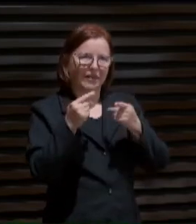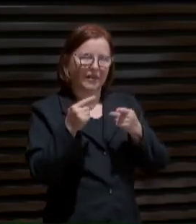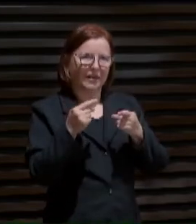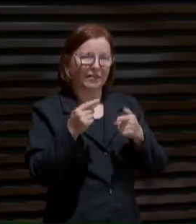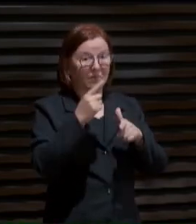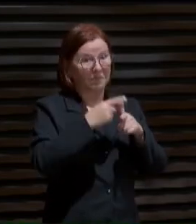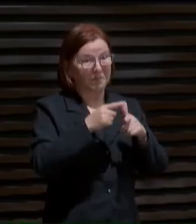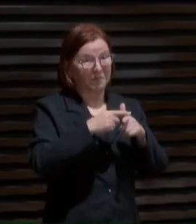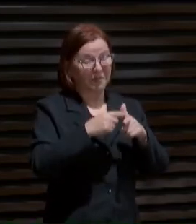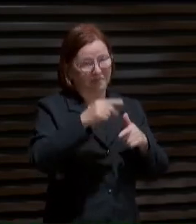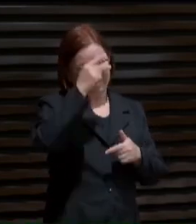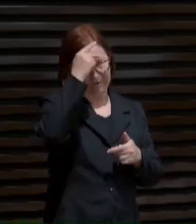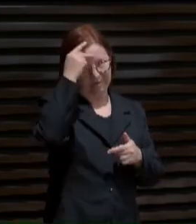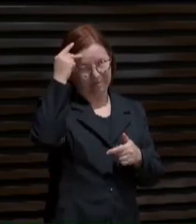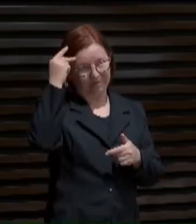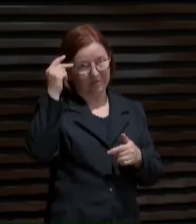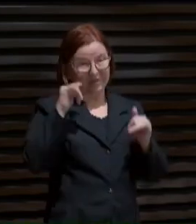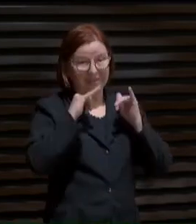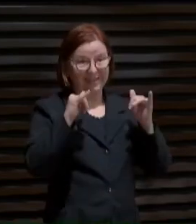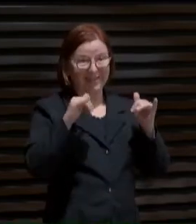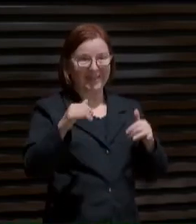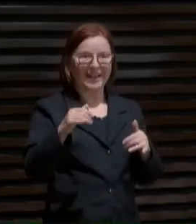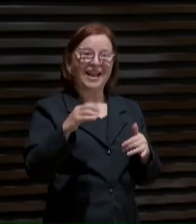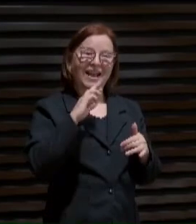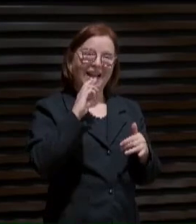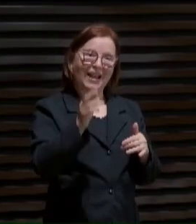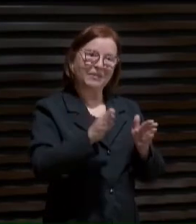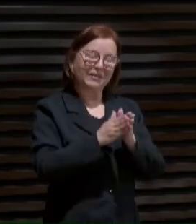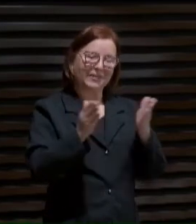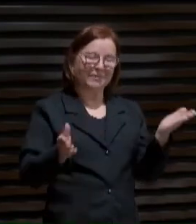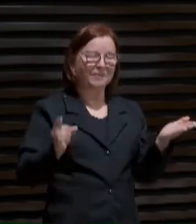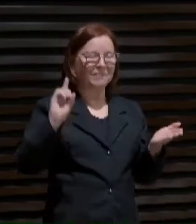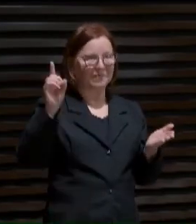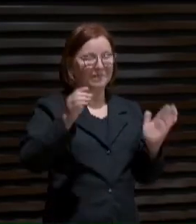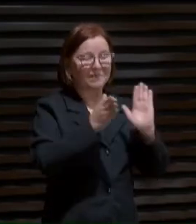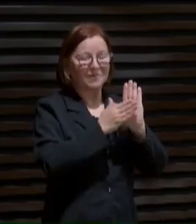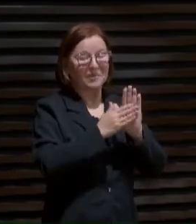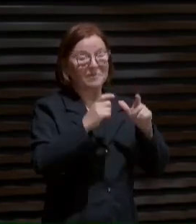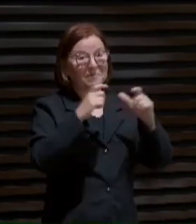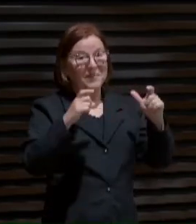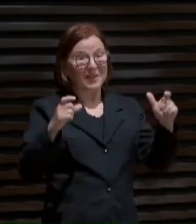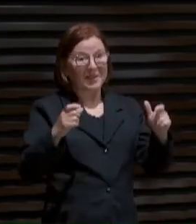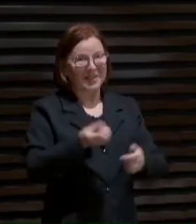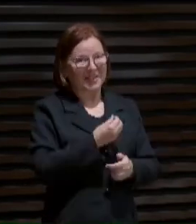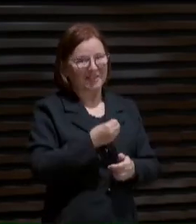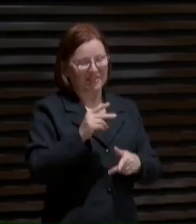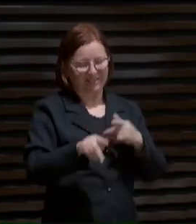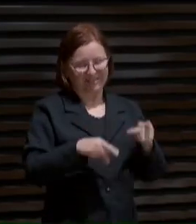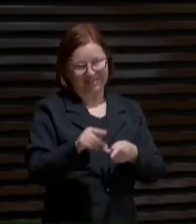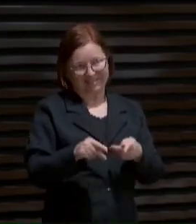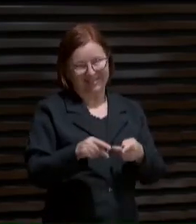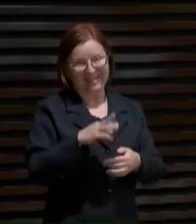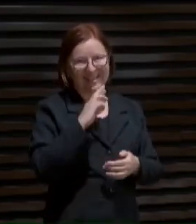declara a resposta bíblica sobre o propósito maior da existência humana e a resposta